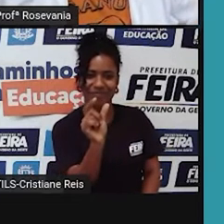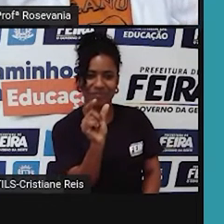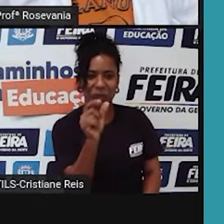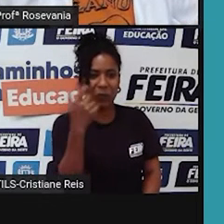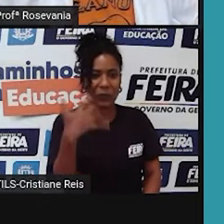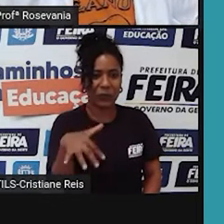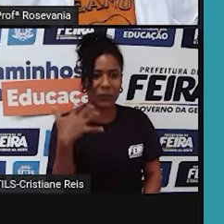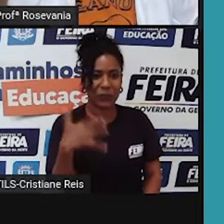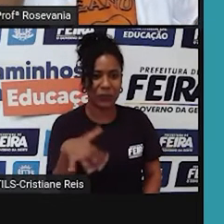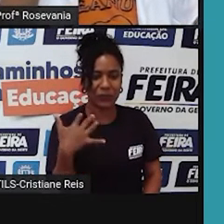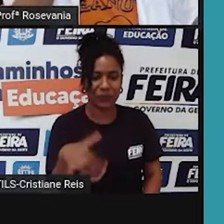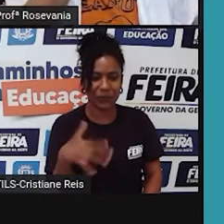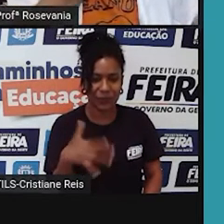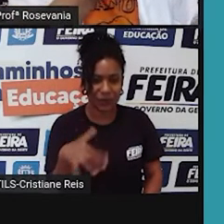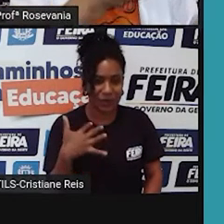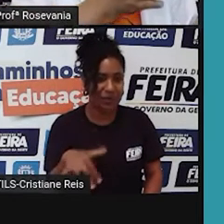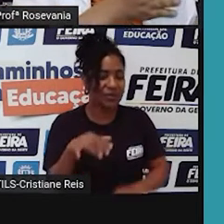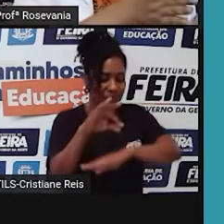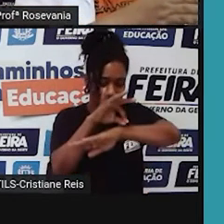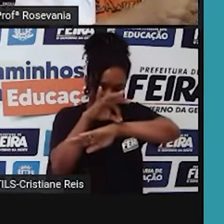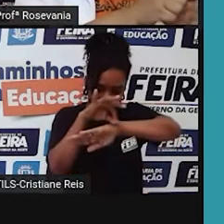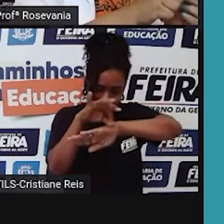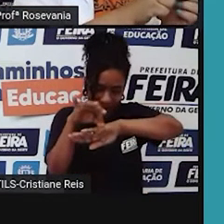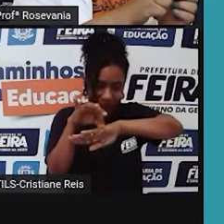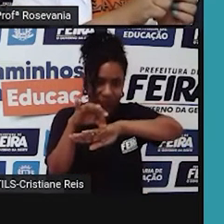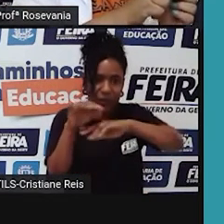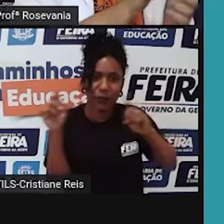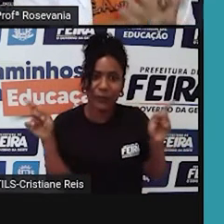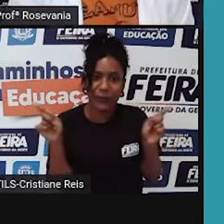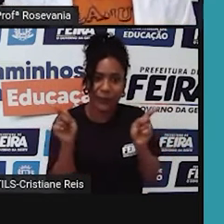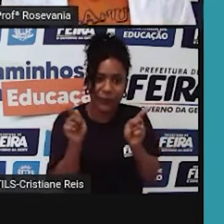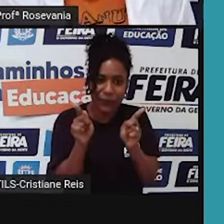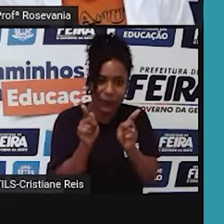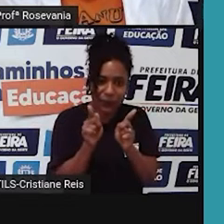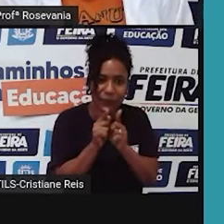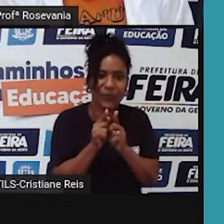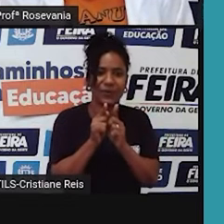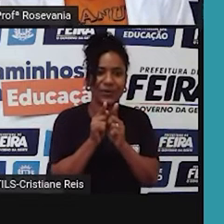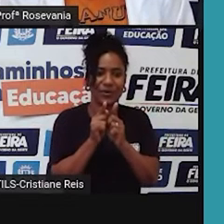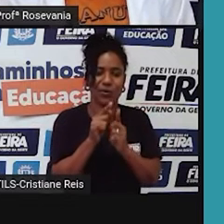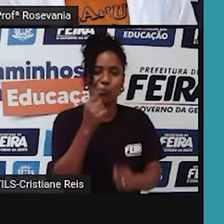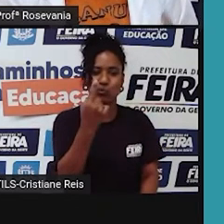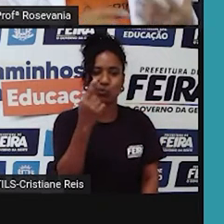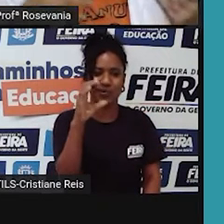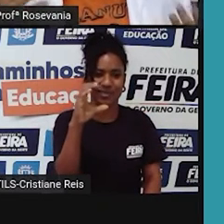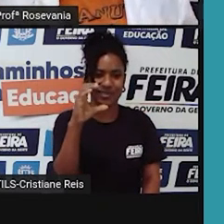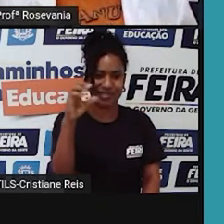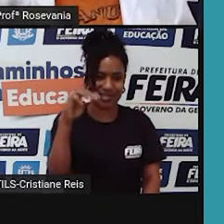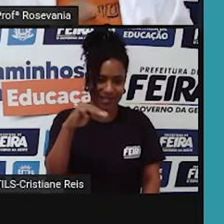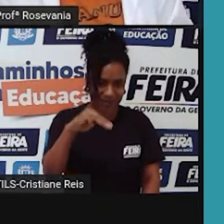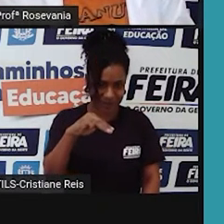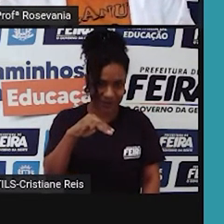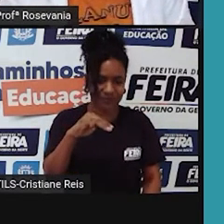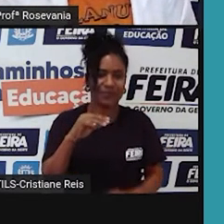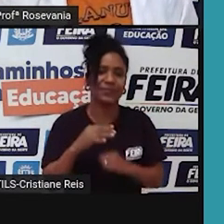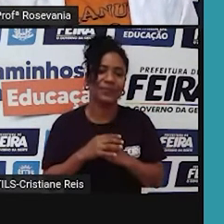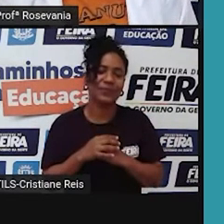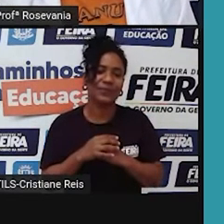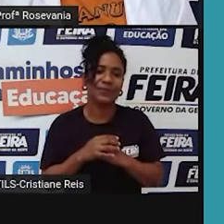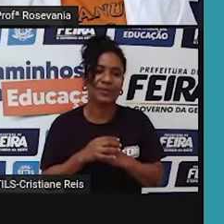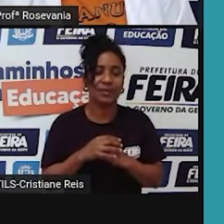lá que eu reduzi 500 mil vezes para botar em 1 centímetro. Se eu andei,